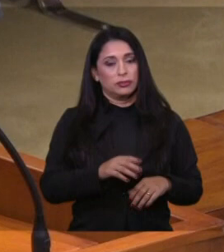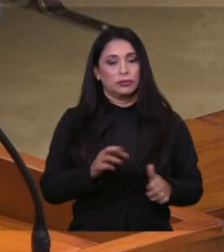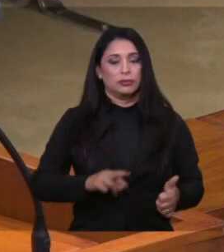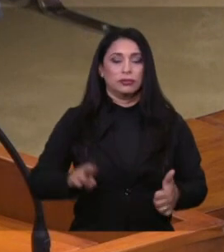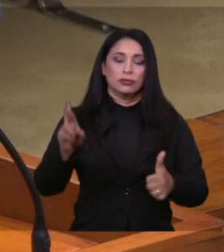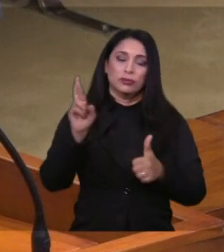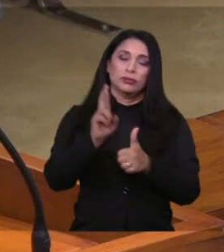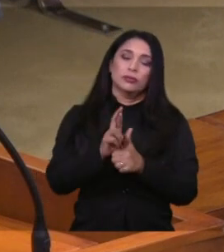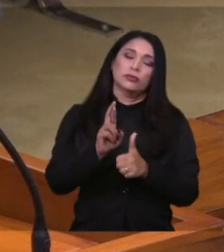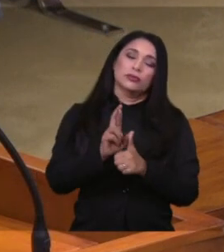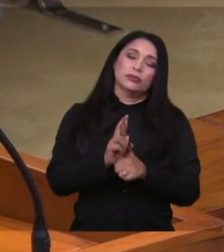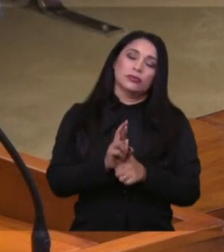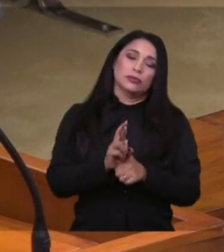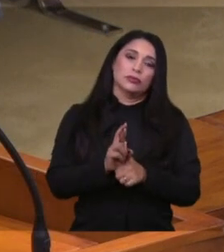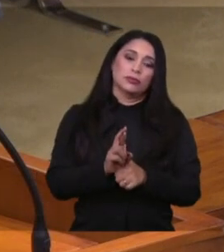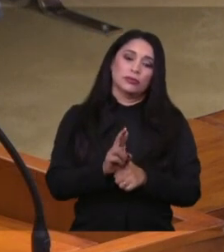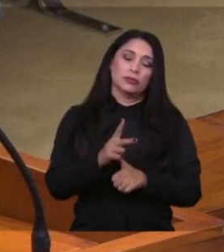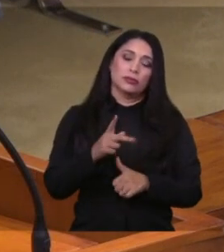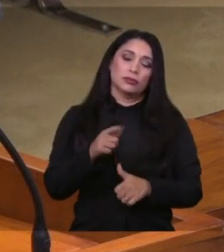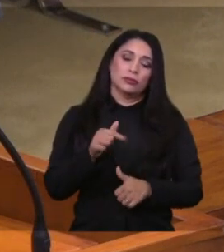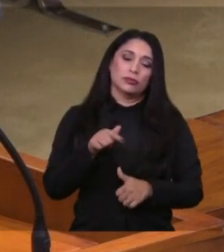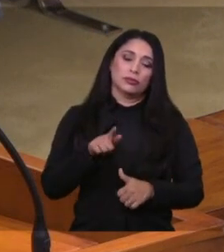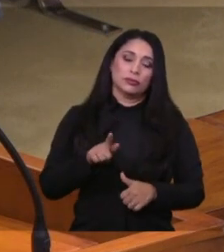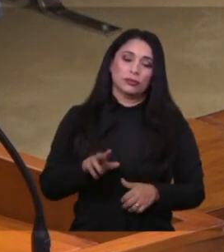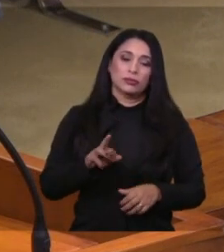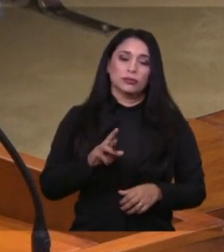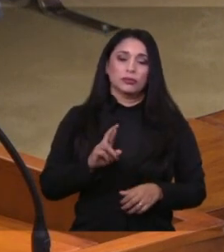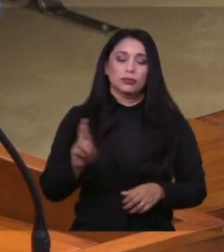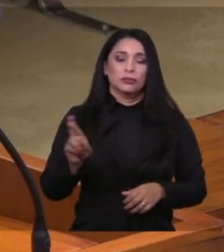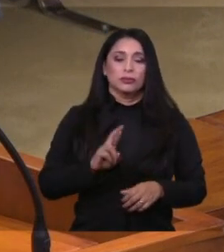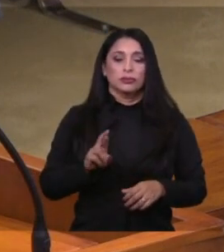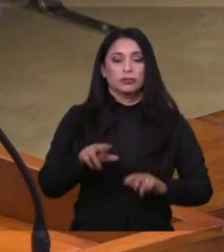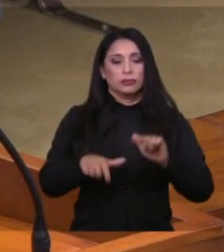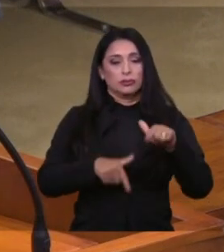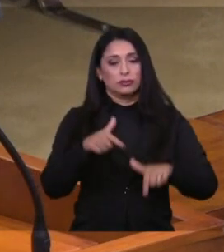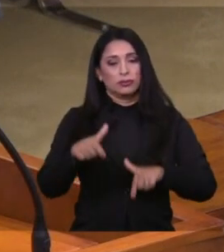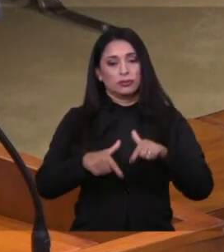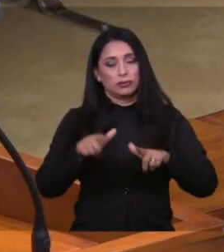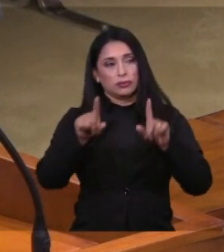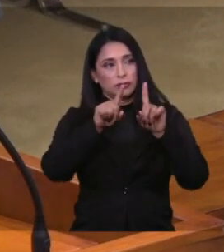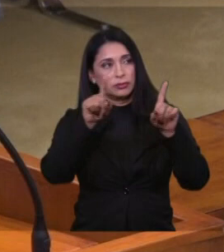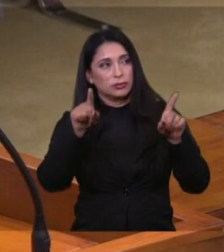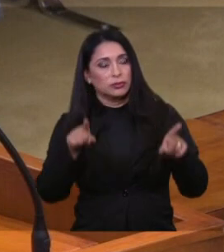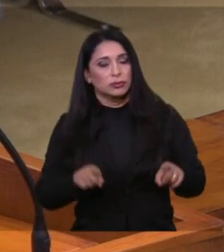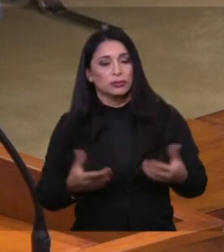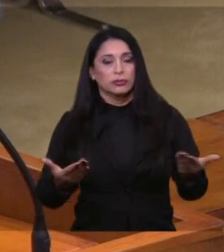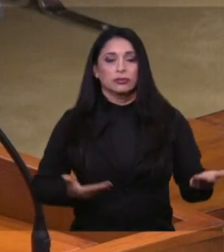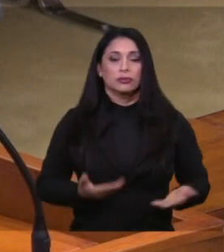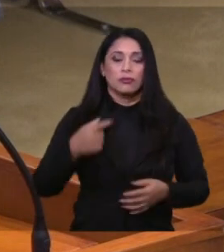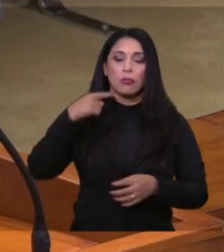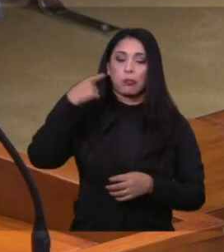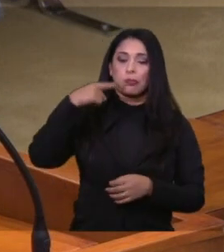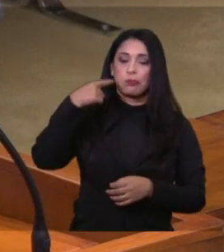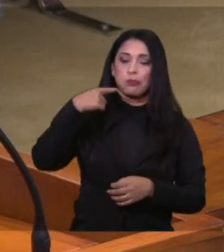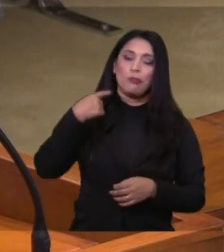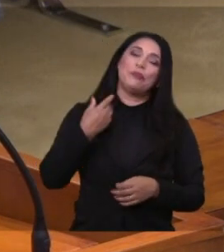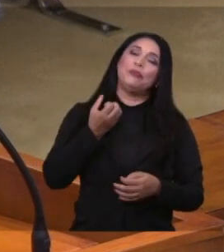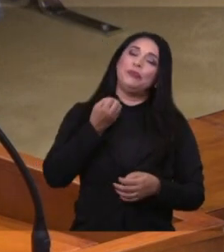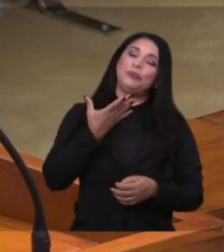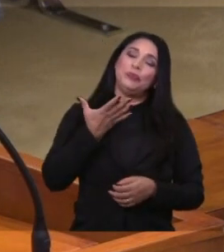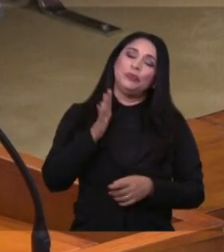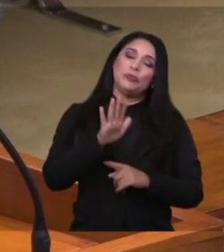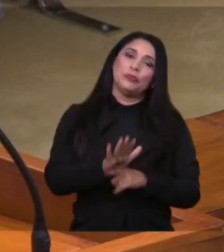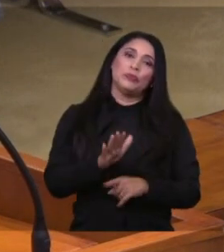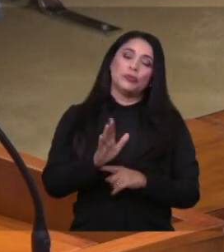procuradora-geral da República em exercício, serventuários, serventuários da Justiça, advogados e advogados, boa tarde. Minha intervenção